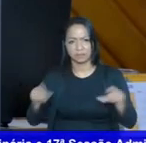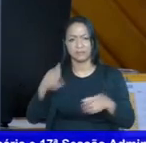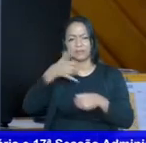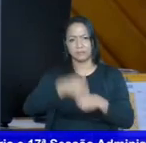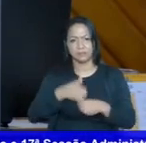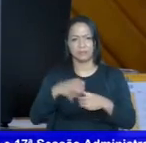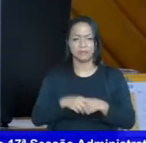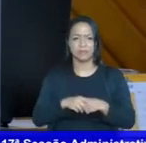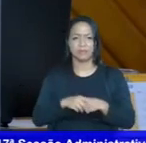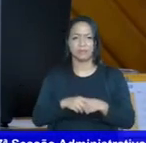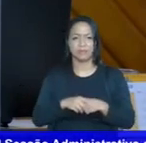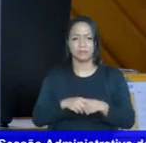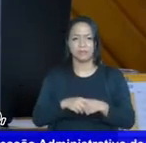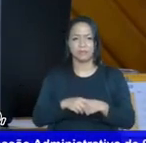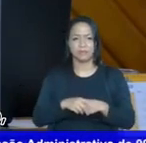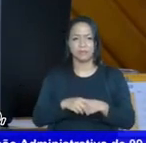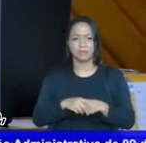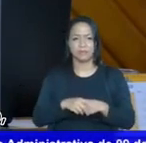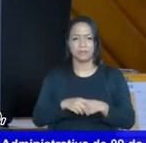Carmo.